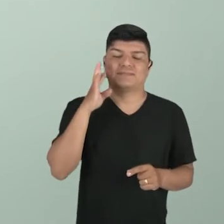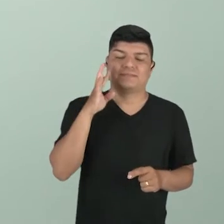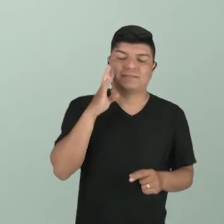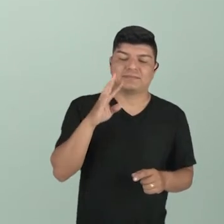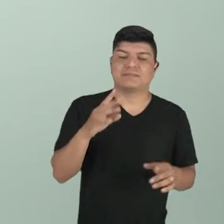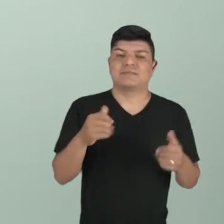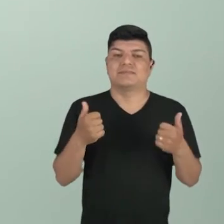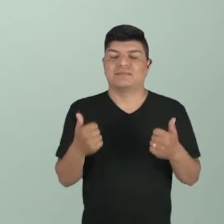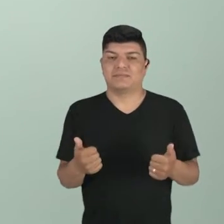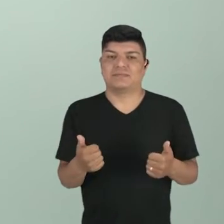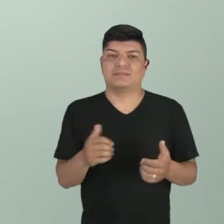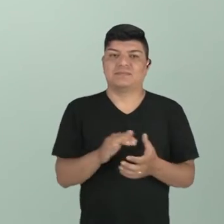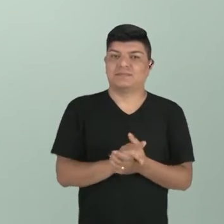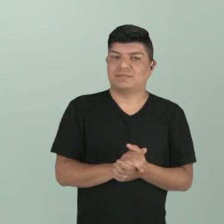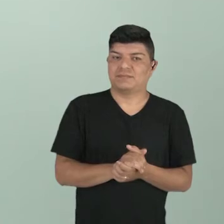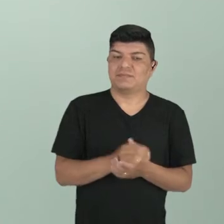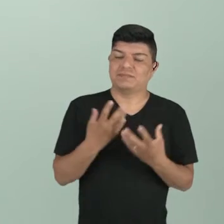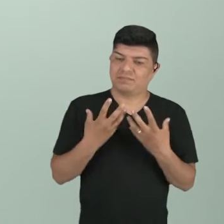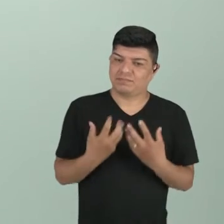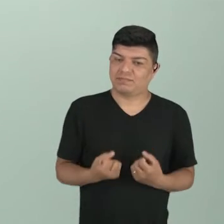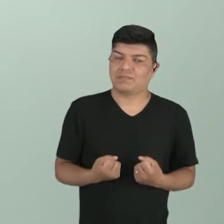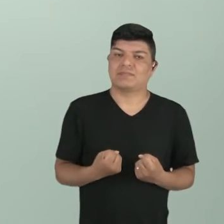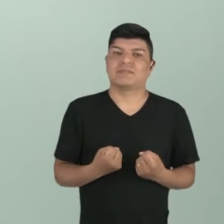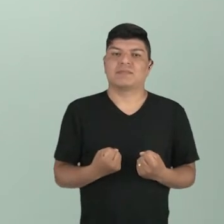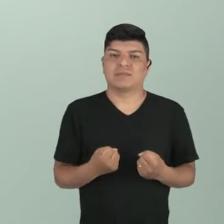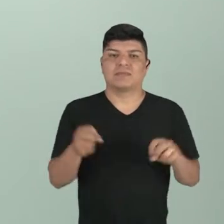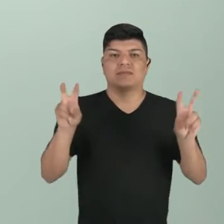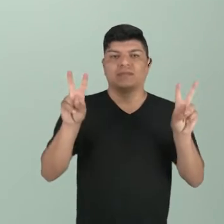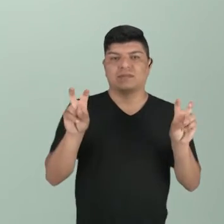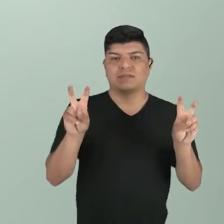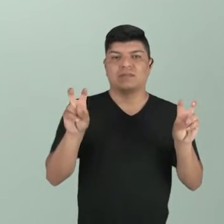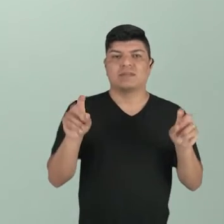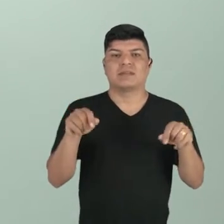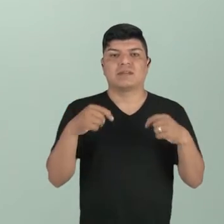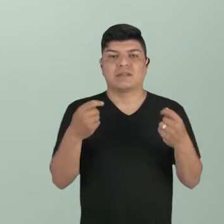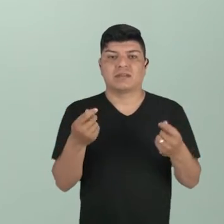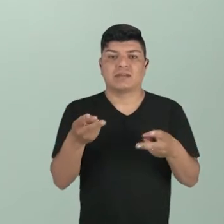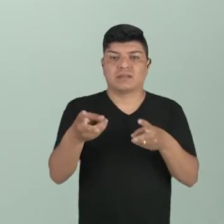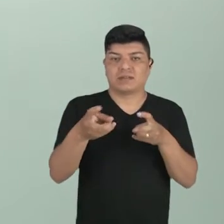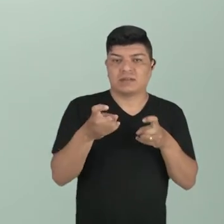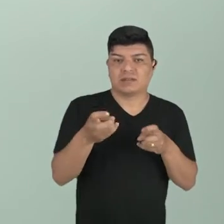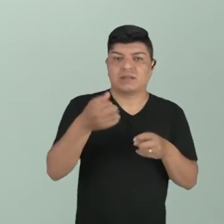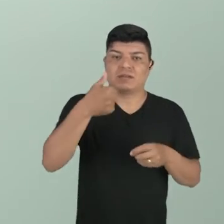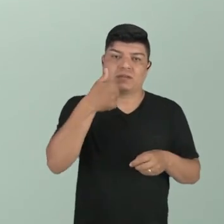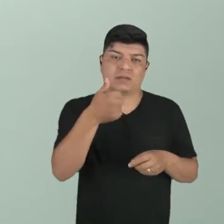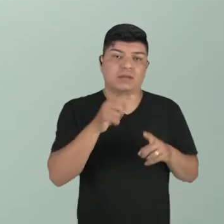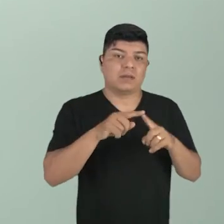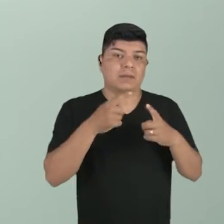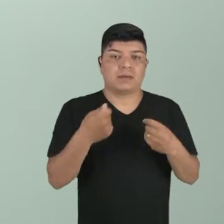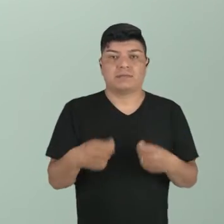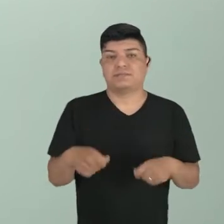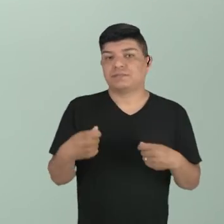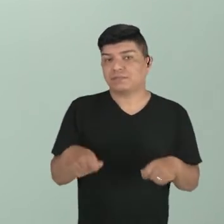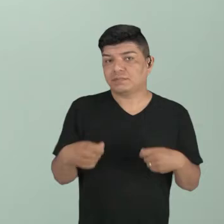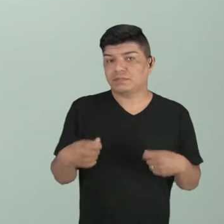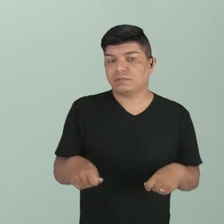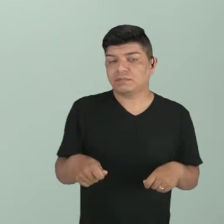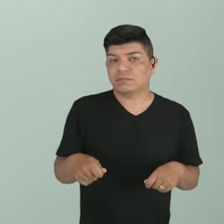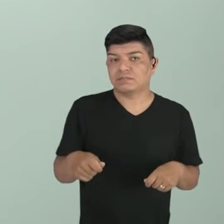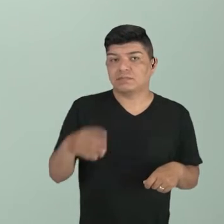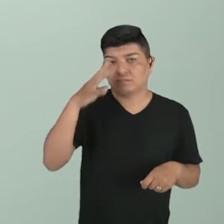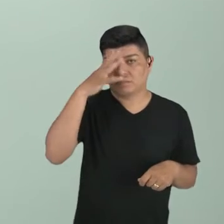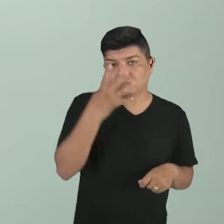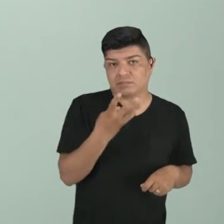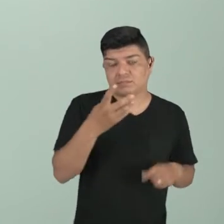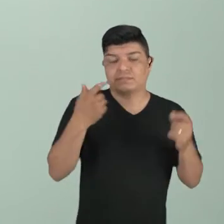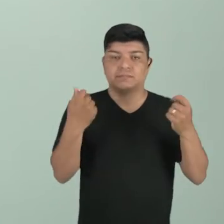bacana, né? Que você concorda com aquele tema, que o seu ponto de vista é positivo, mas você precisa solucionar,